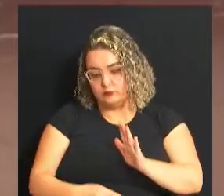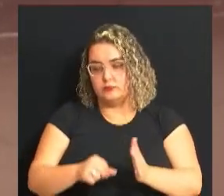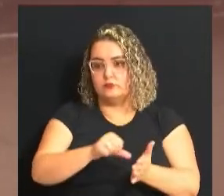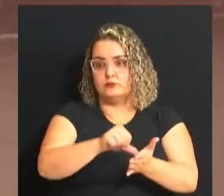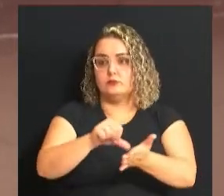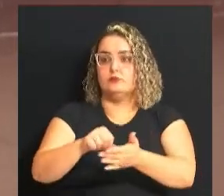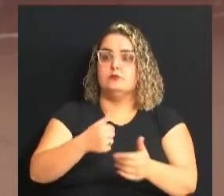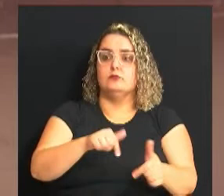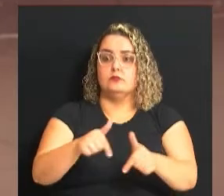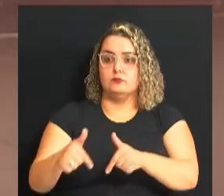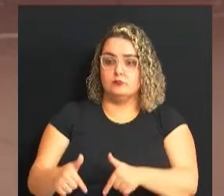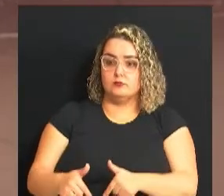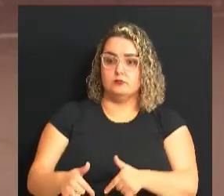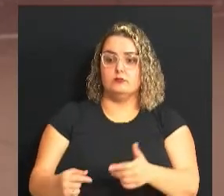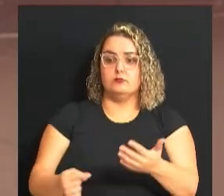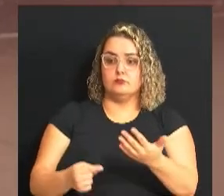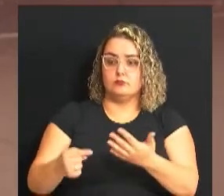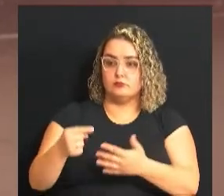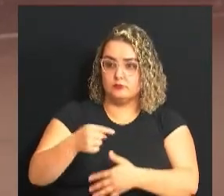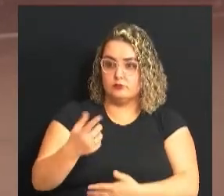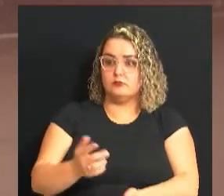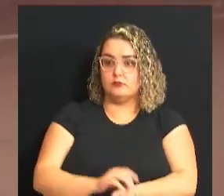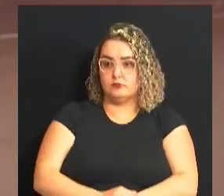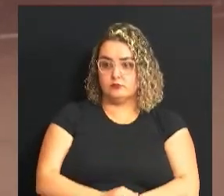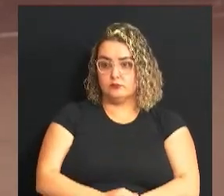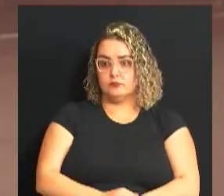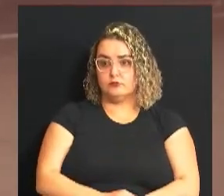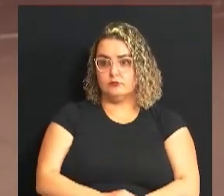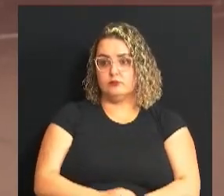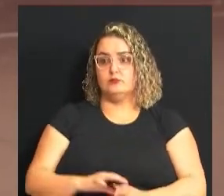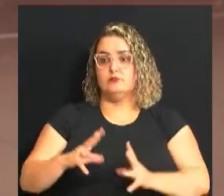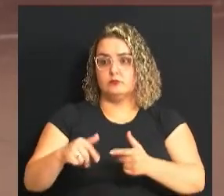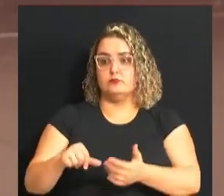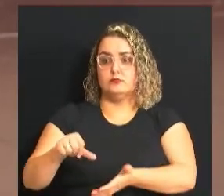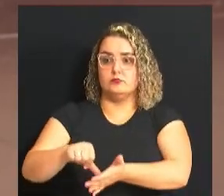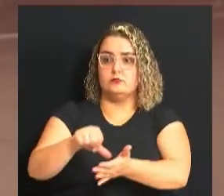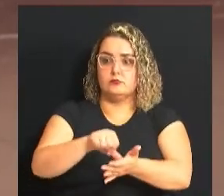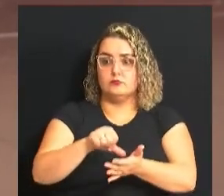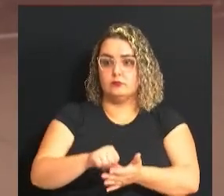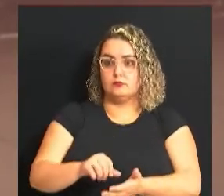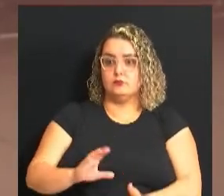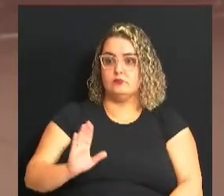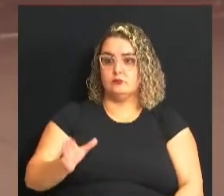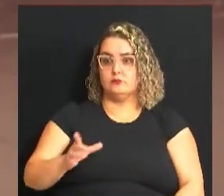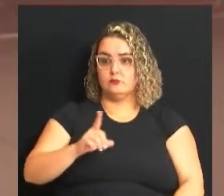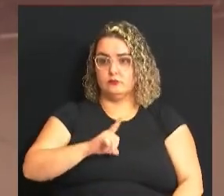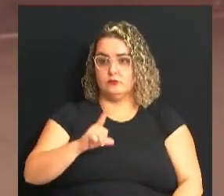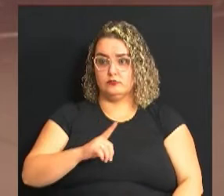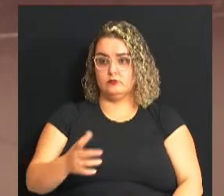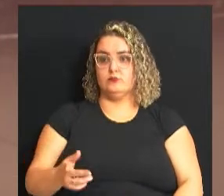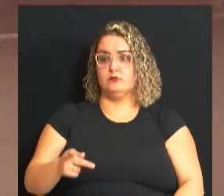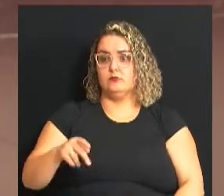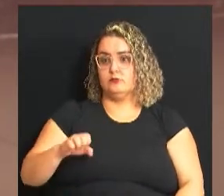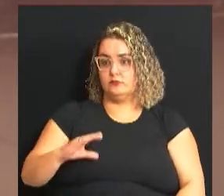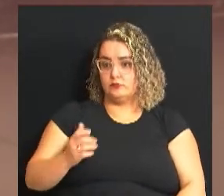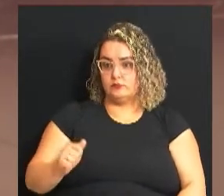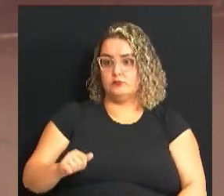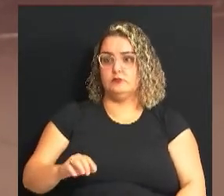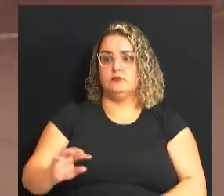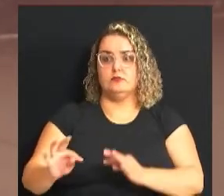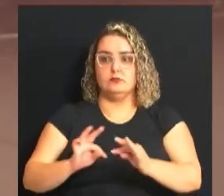trabalhados. Os critérios são técnicos. Nós pegamos todos os núcleos existentes, aqueles que já tinham alguma peça técnica, ou